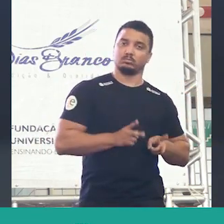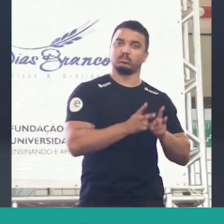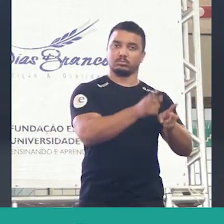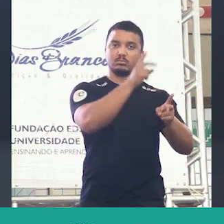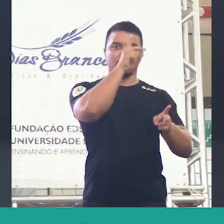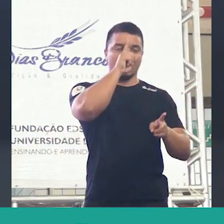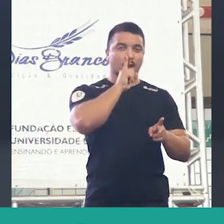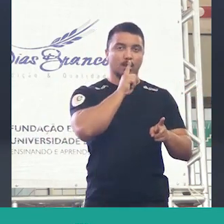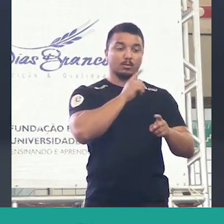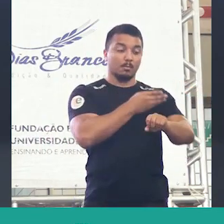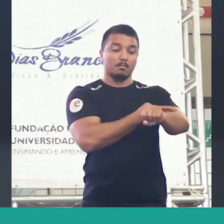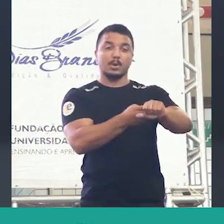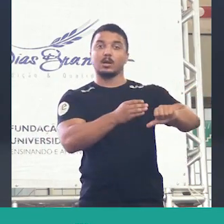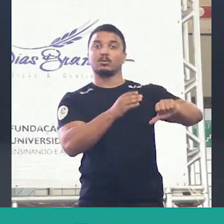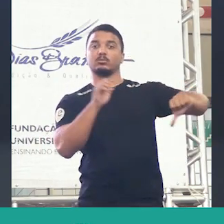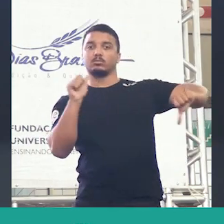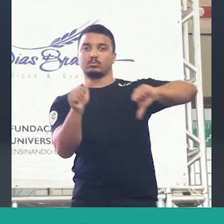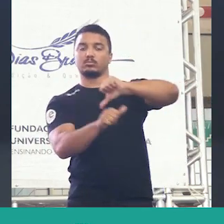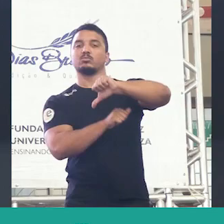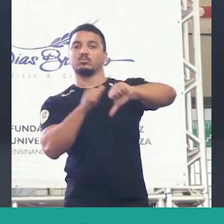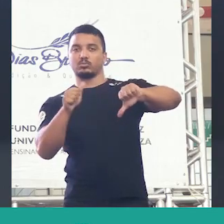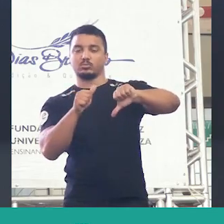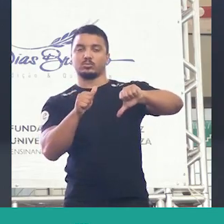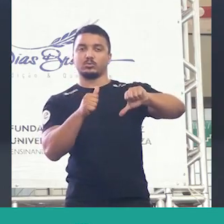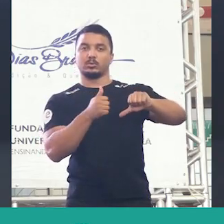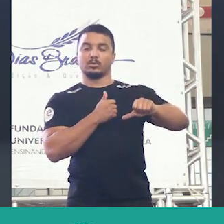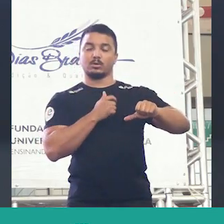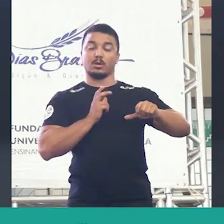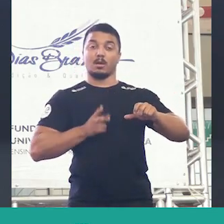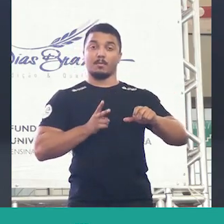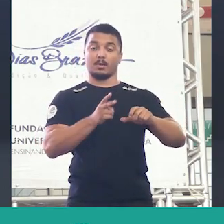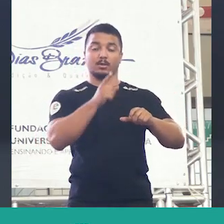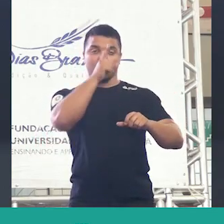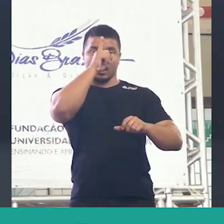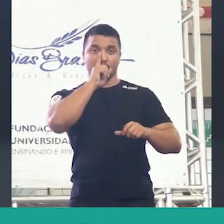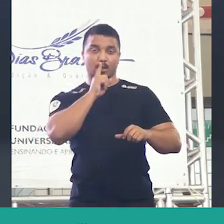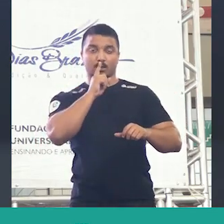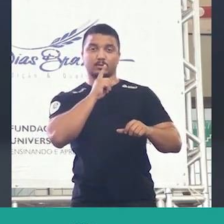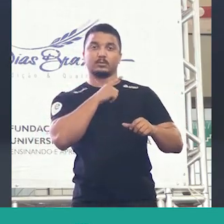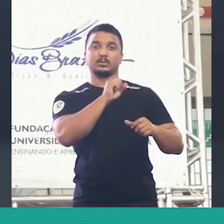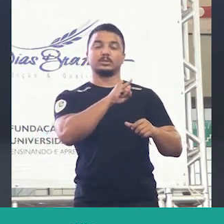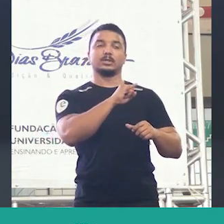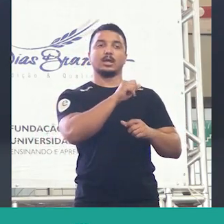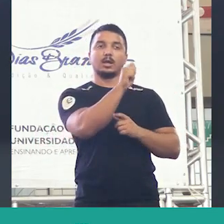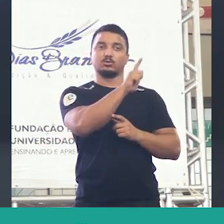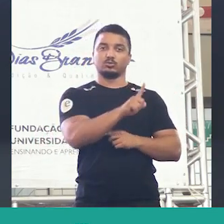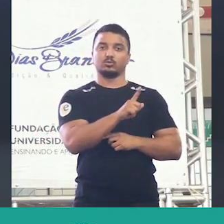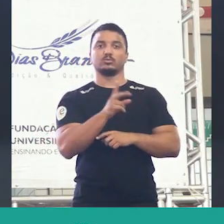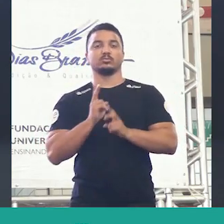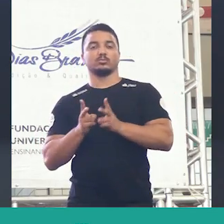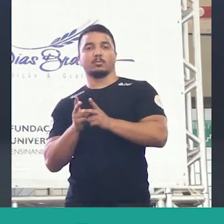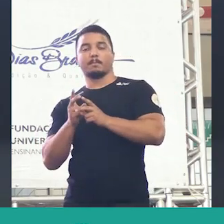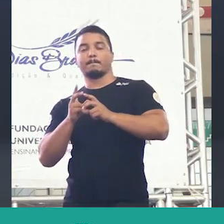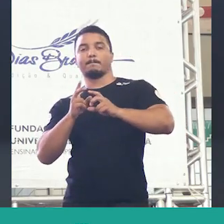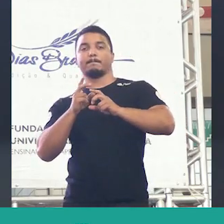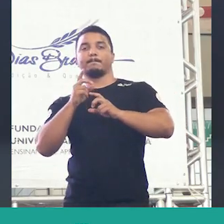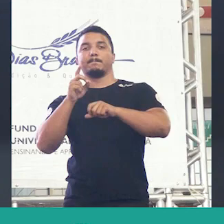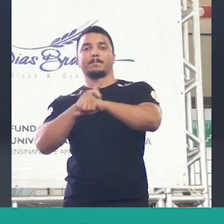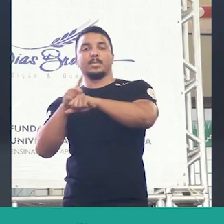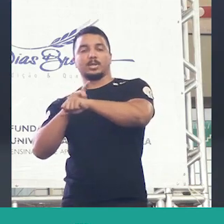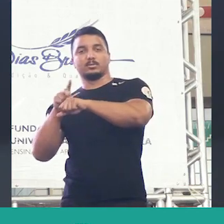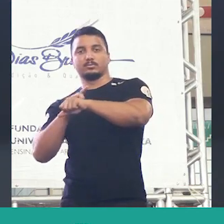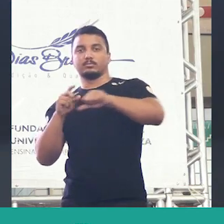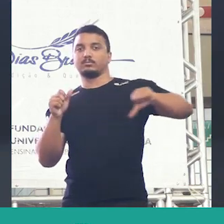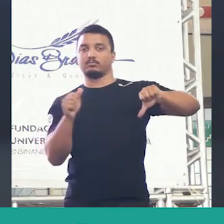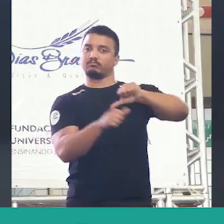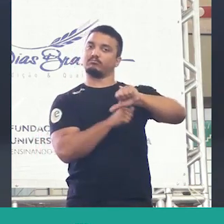amarelo? Continua amarelo. E o que é branco? Fica amarelo. E o que é azul? Preto. Vocês entenderam ou